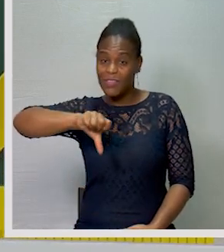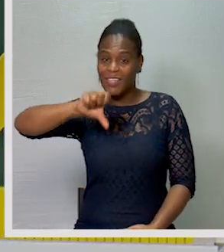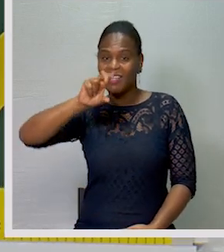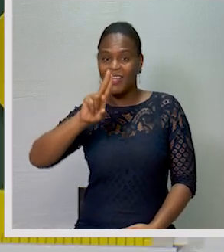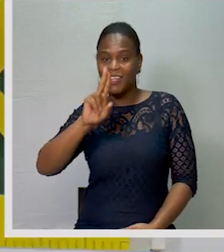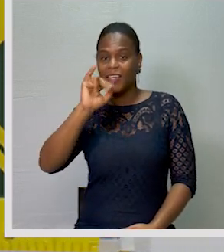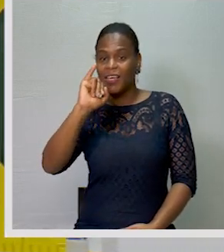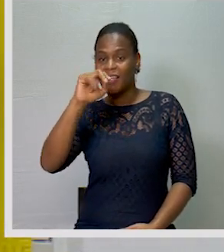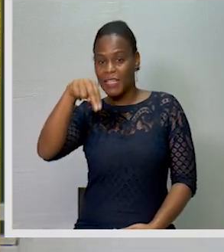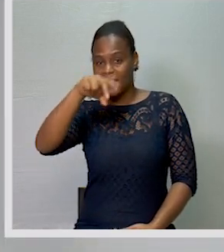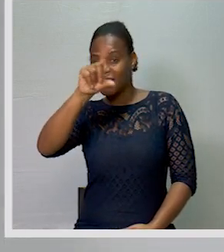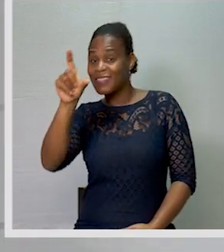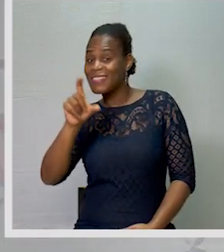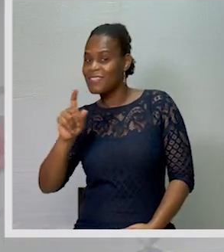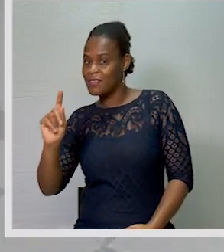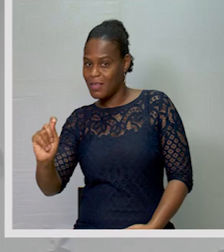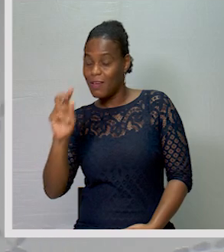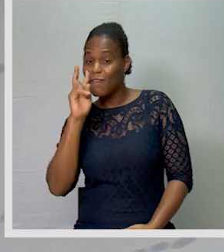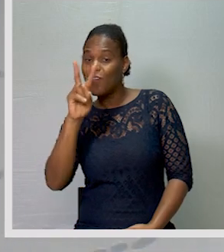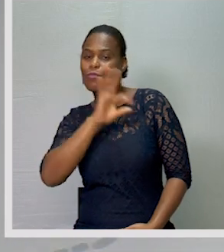Então, todos os números encontrados,